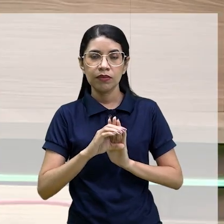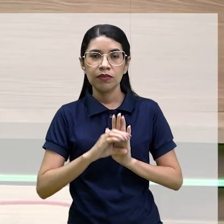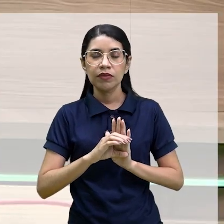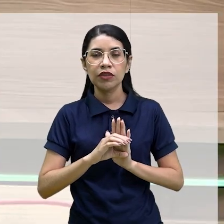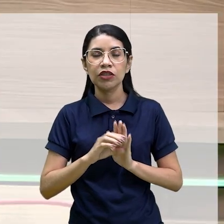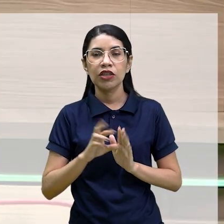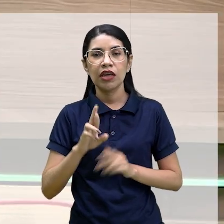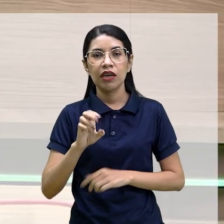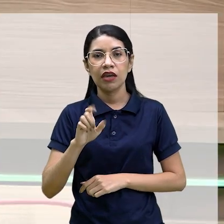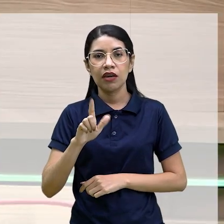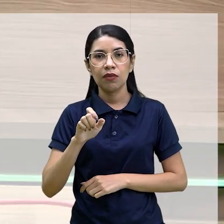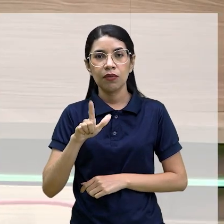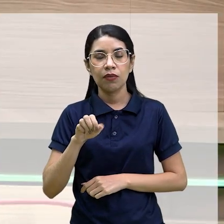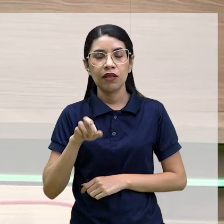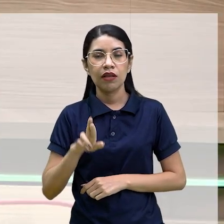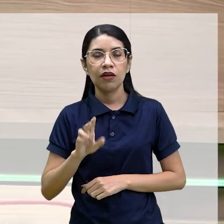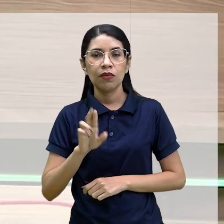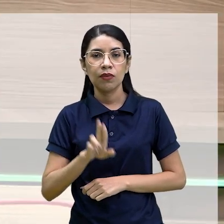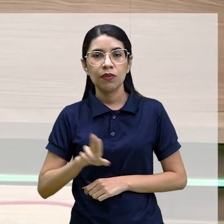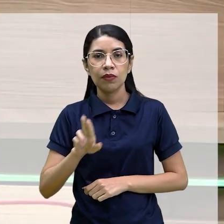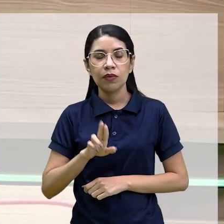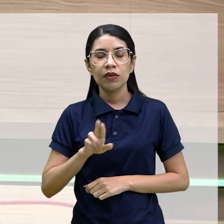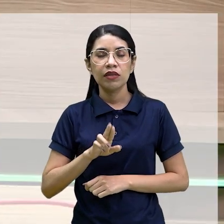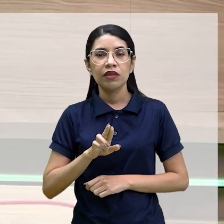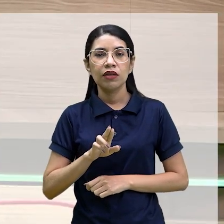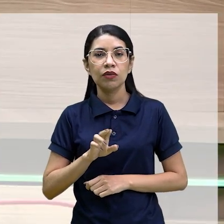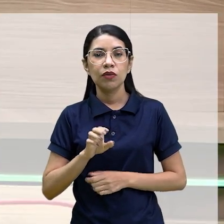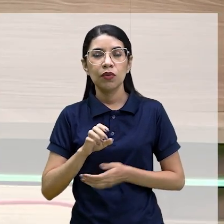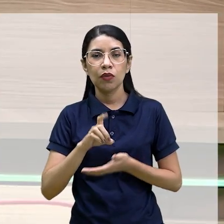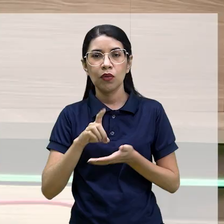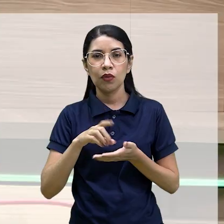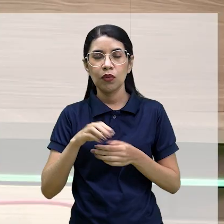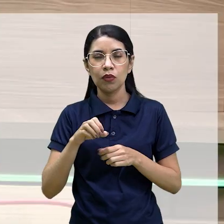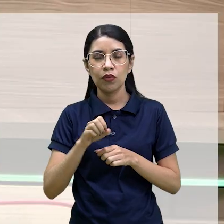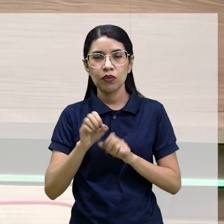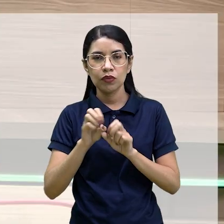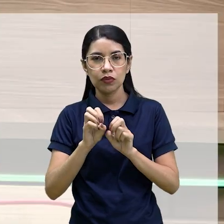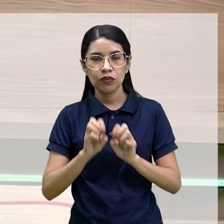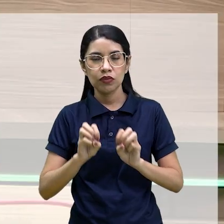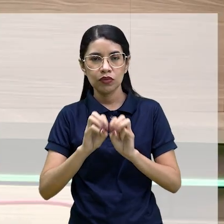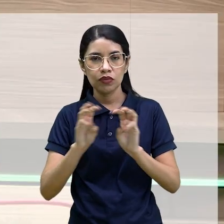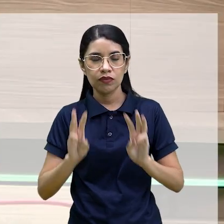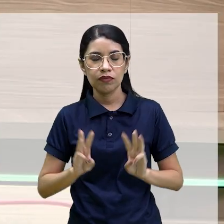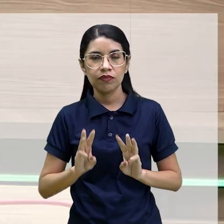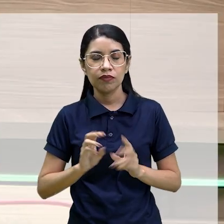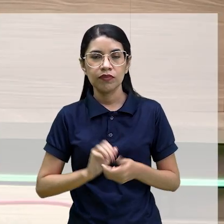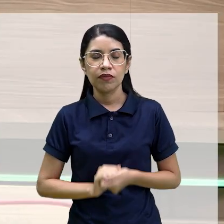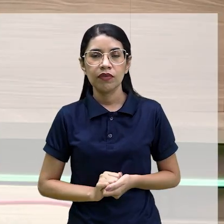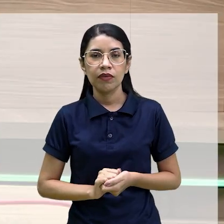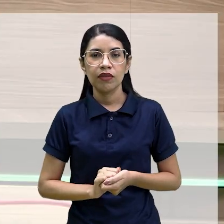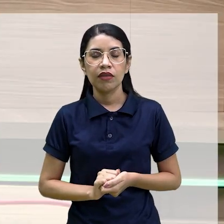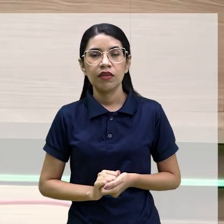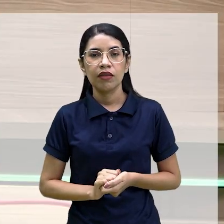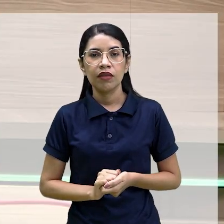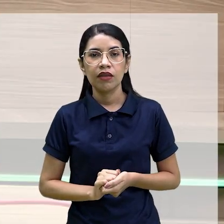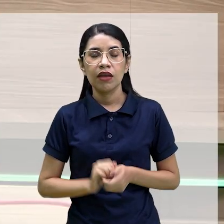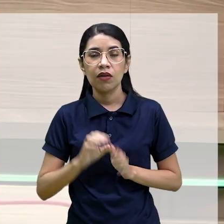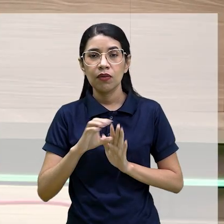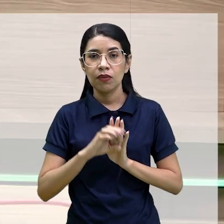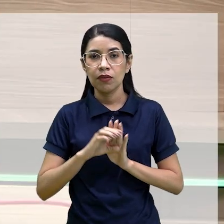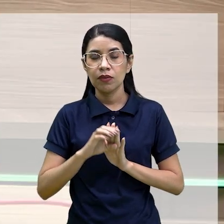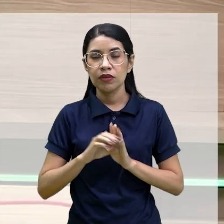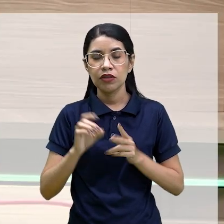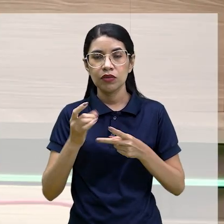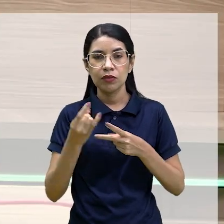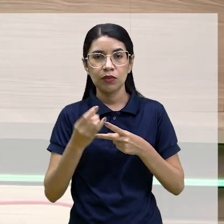regulares usando o software GeoGebra, né? O que nós temos aqui? Temos que a definição de polígono